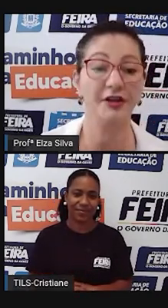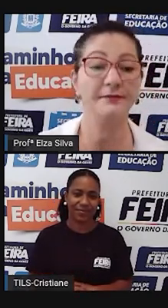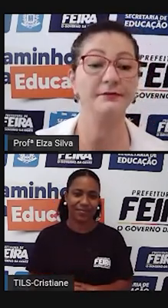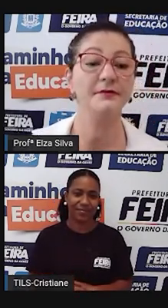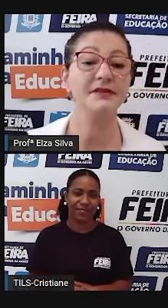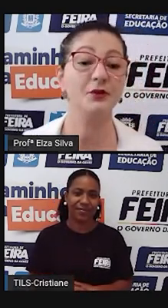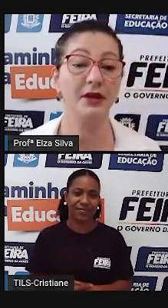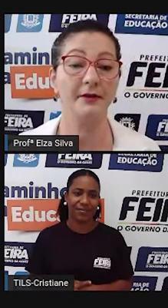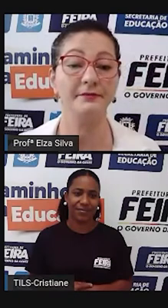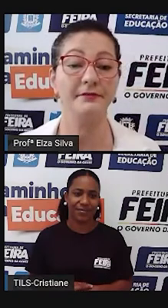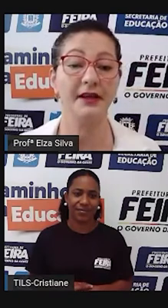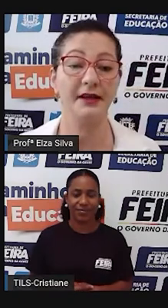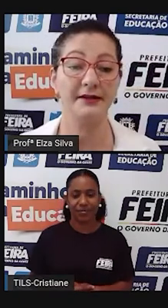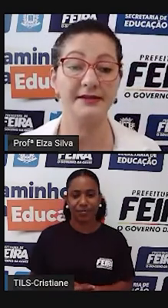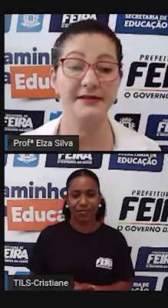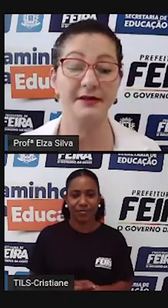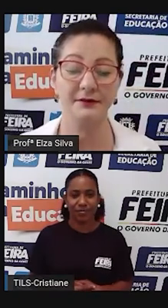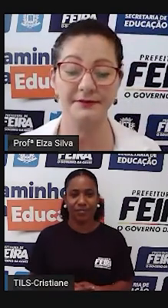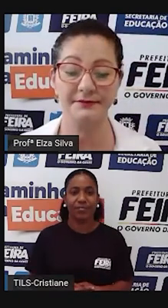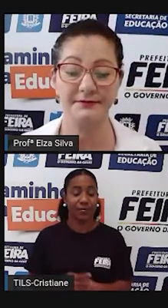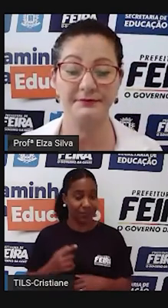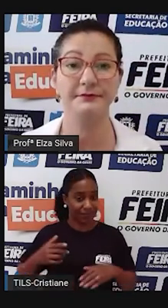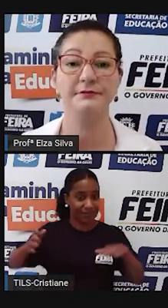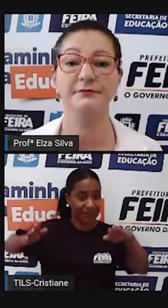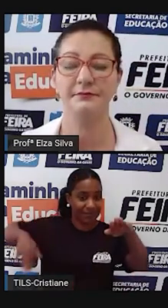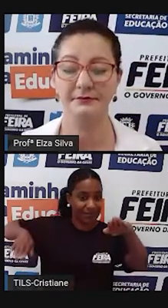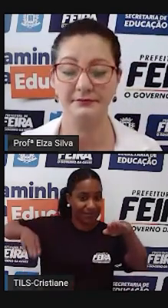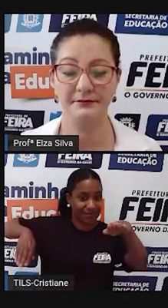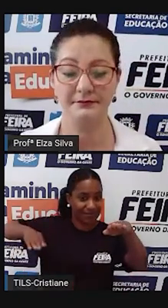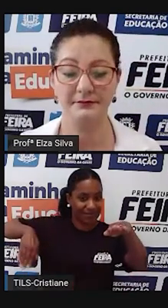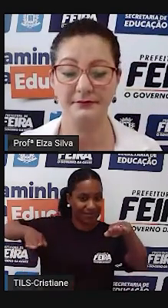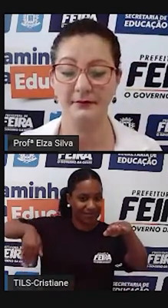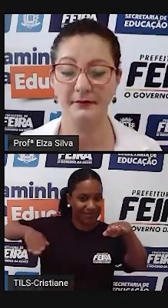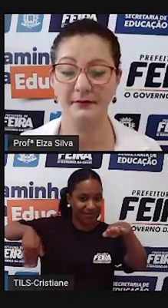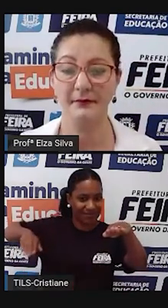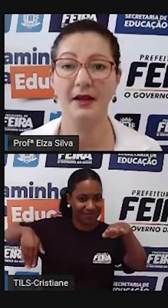S-W-I-M-M-I-N-G, swim, é natação.